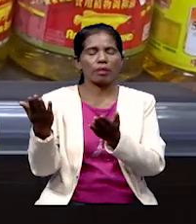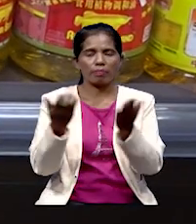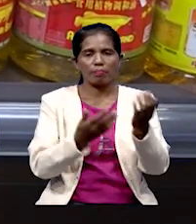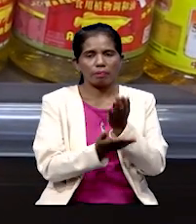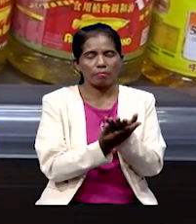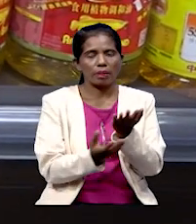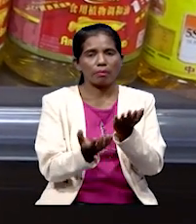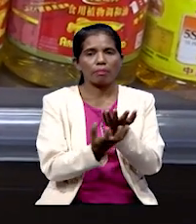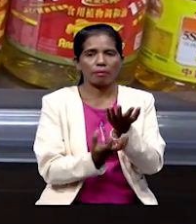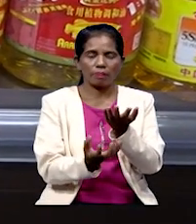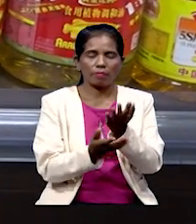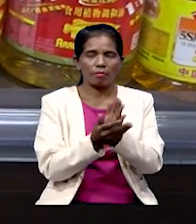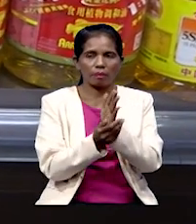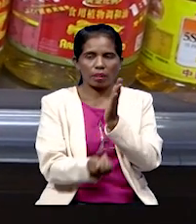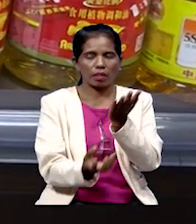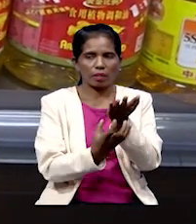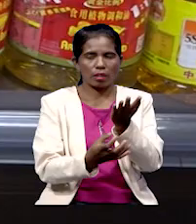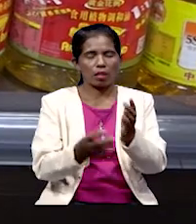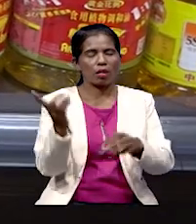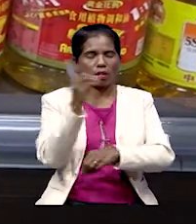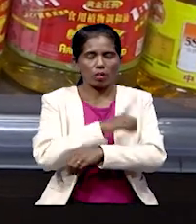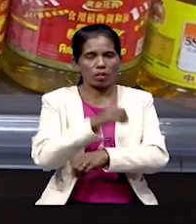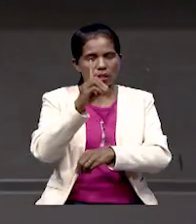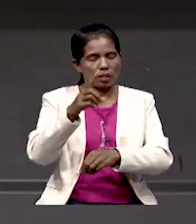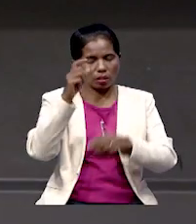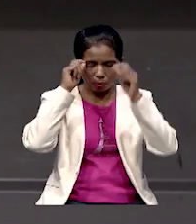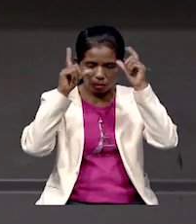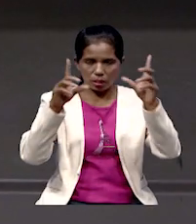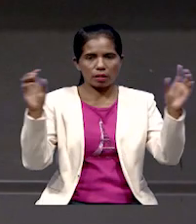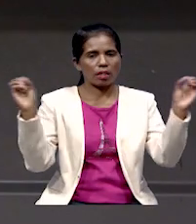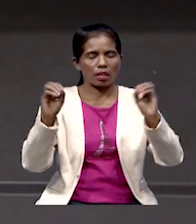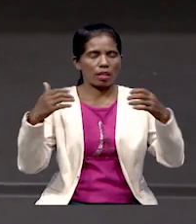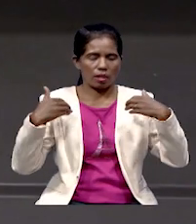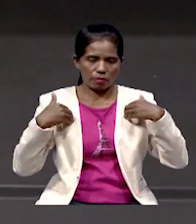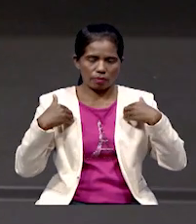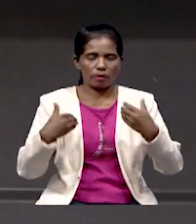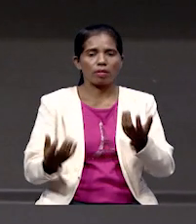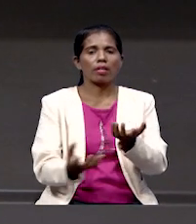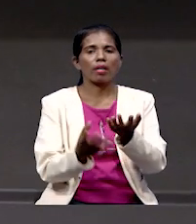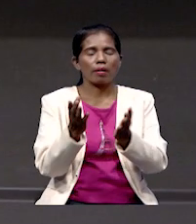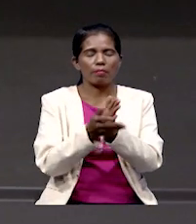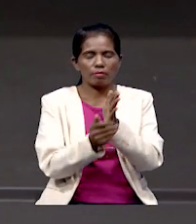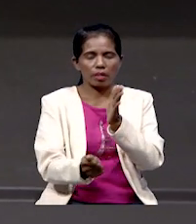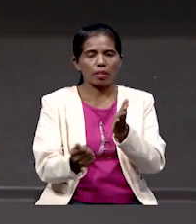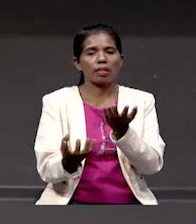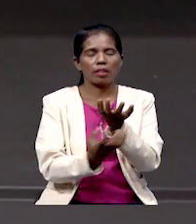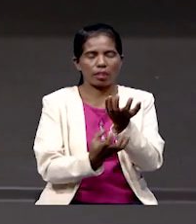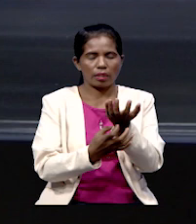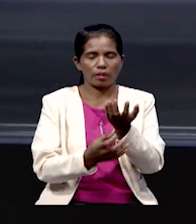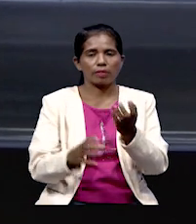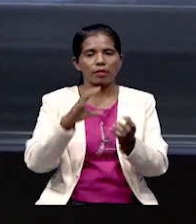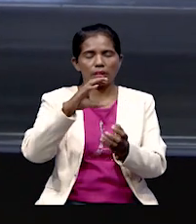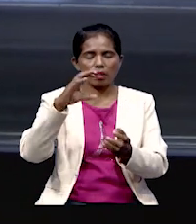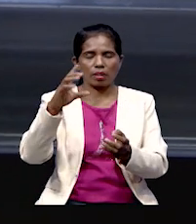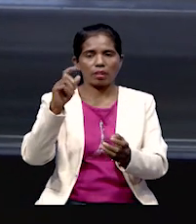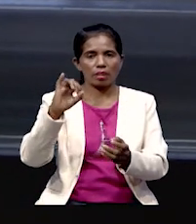afeta tebes no lorong ida Timor-Leste se la iha mina zona. A situação é CCITL, colheona o empresário